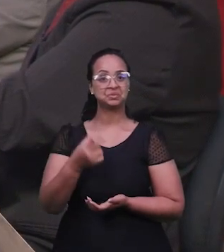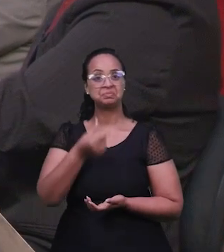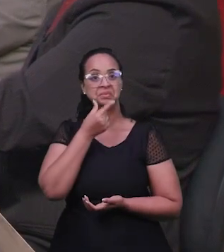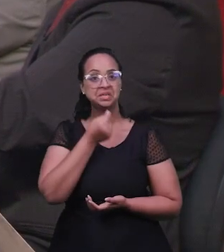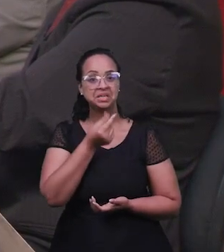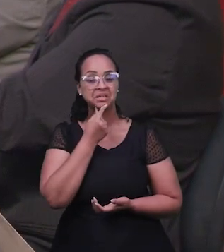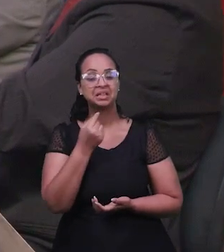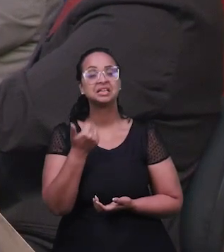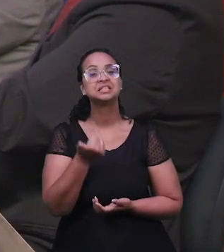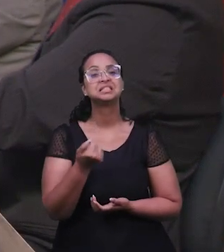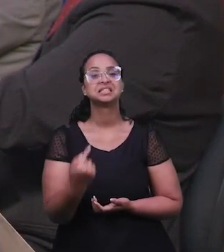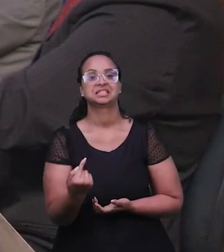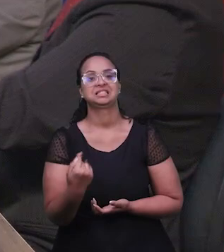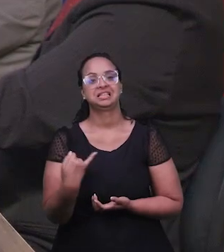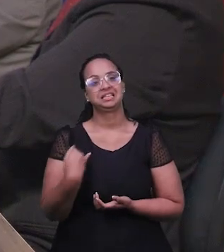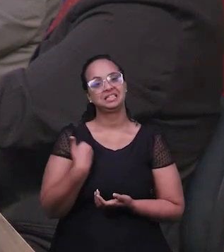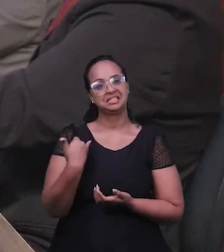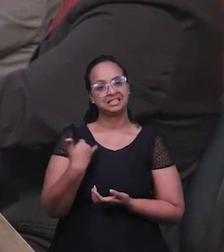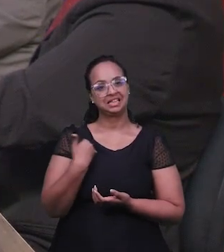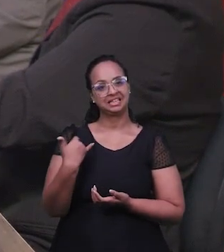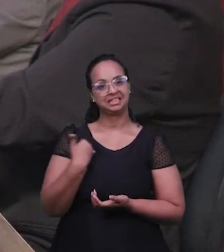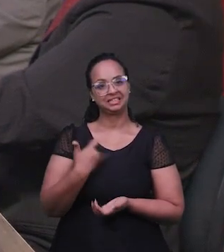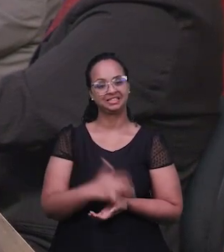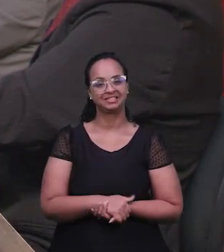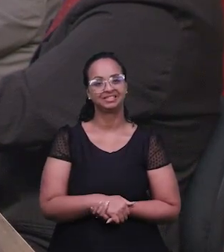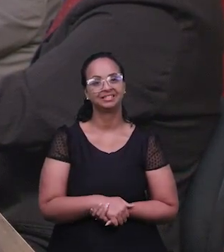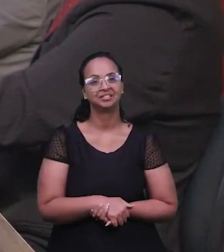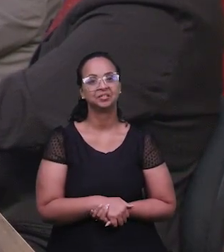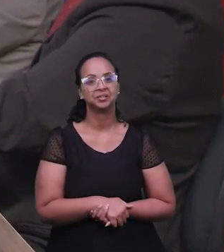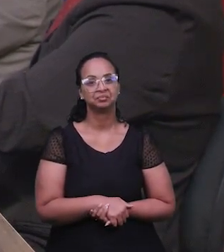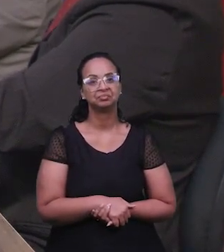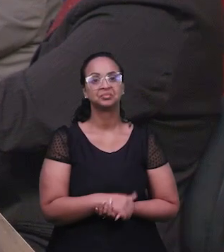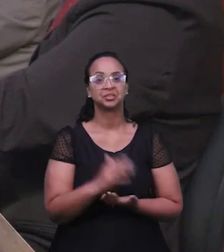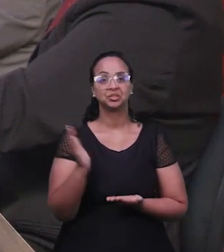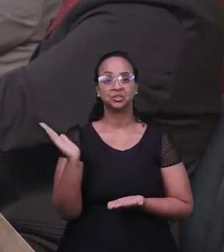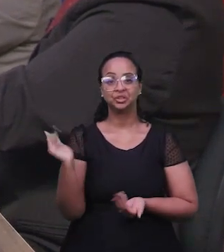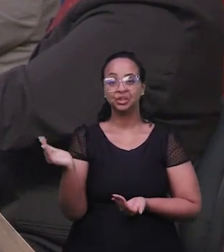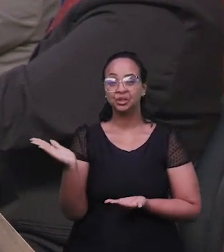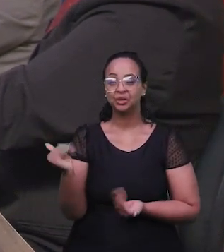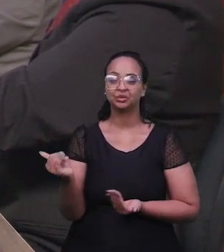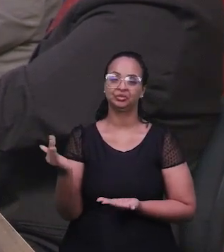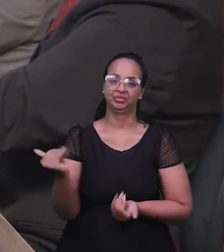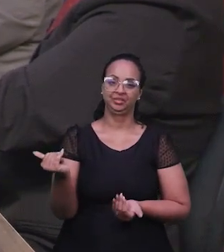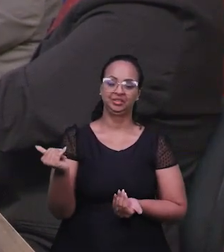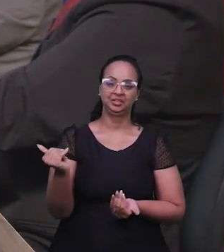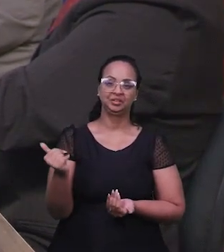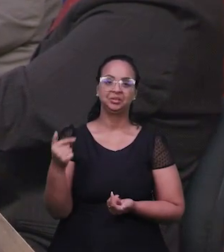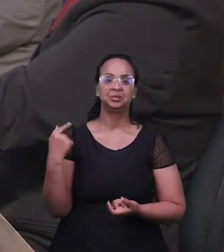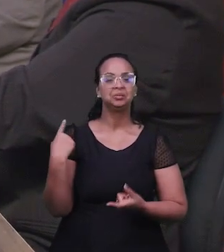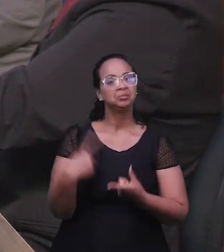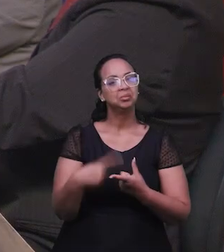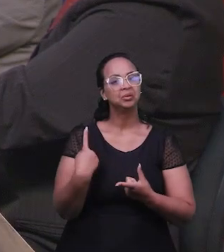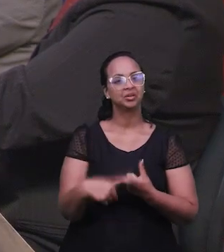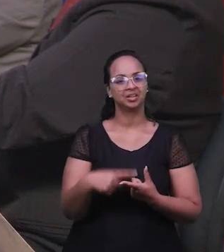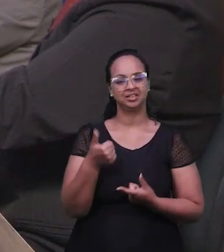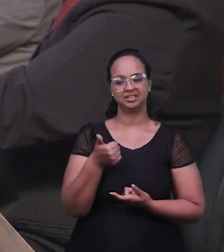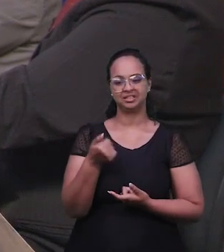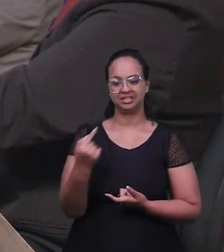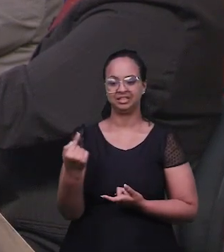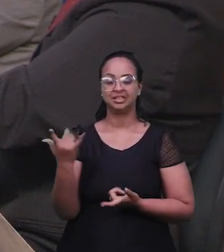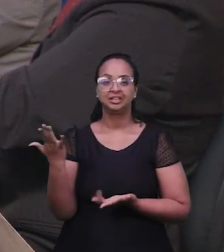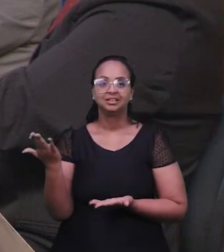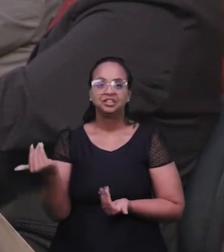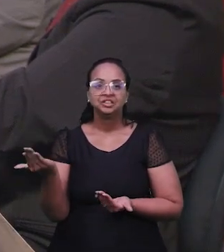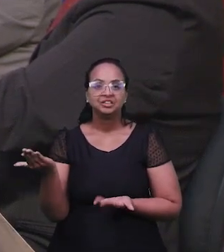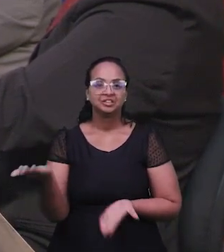menino? 17 anos. Rapaz, assim. Eu não quis falar a idade. A fé de um jovem, né? Mas é importante porque, assim, um jovem de